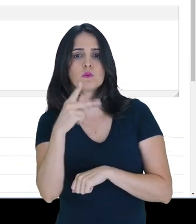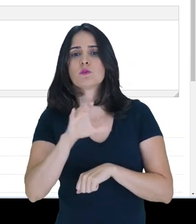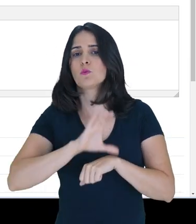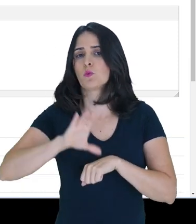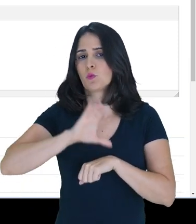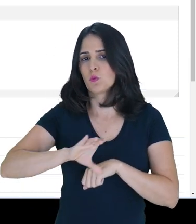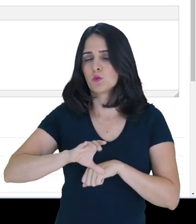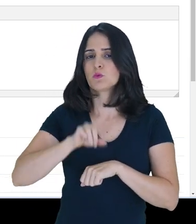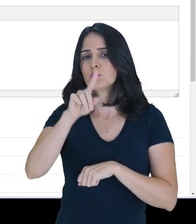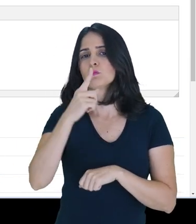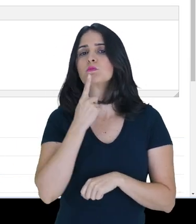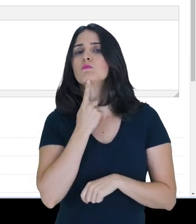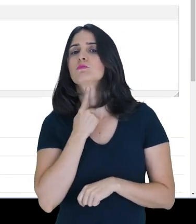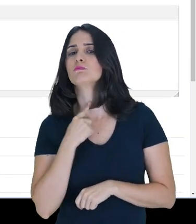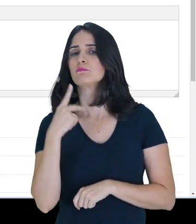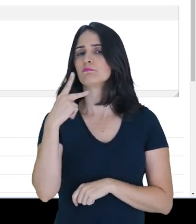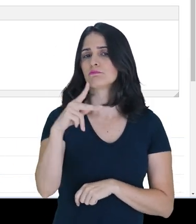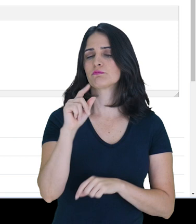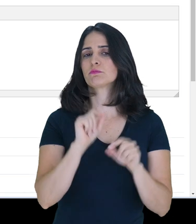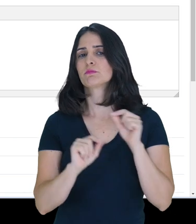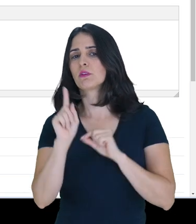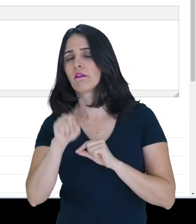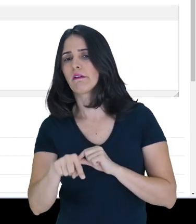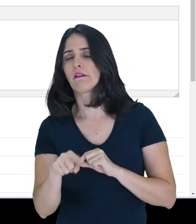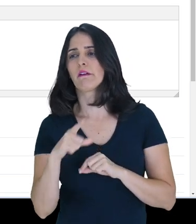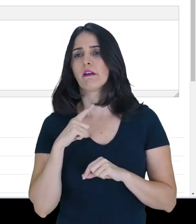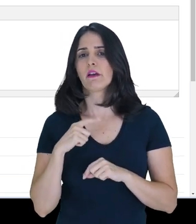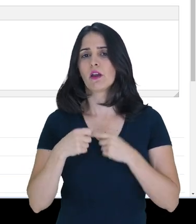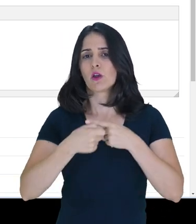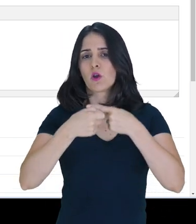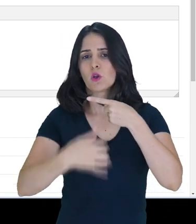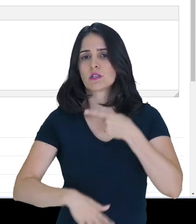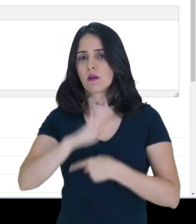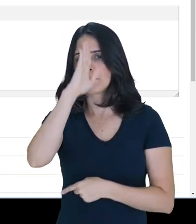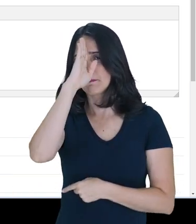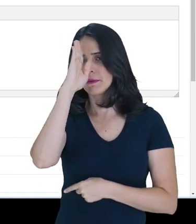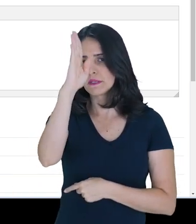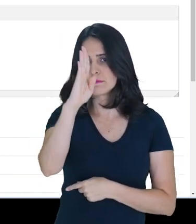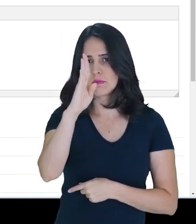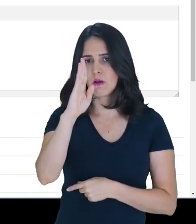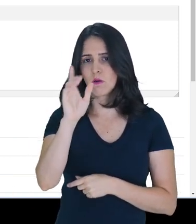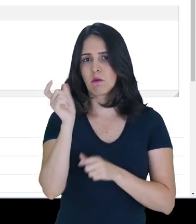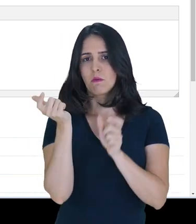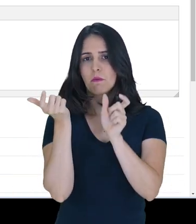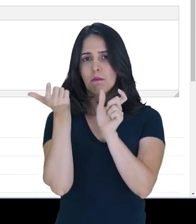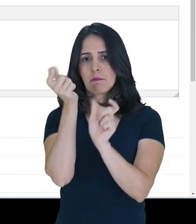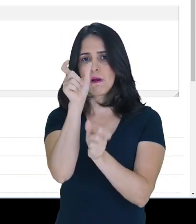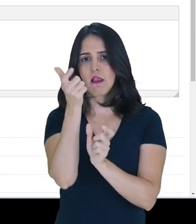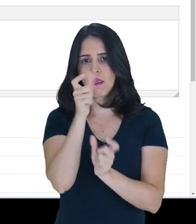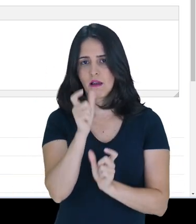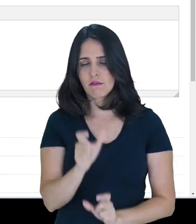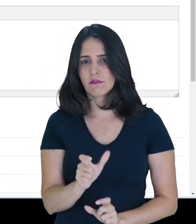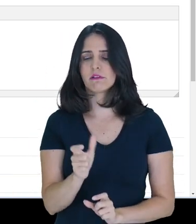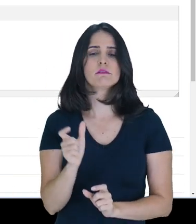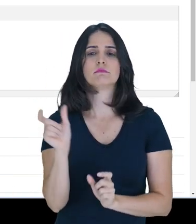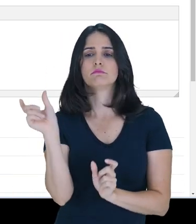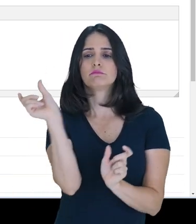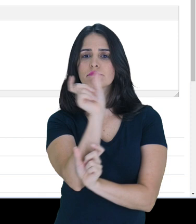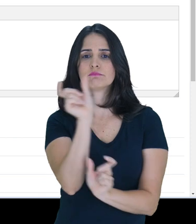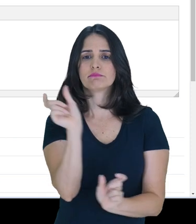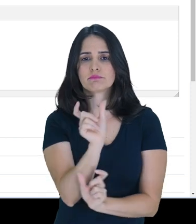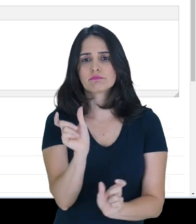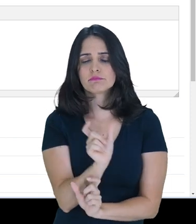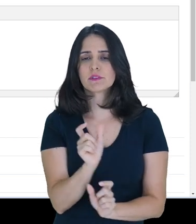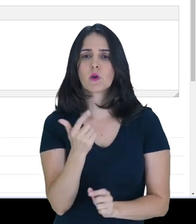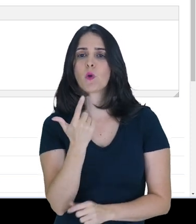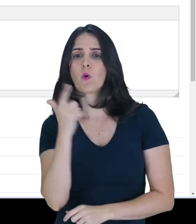no seu curso você quiser então ter um glossário principal no qual você vai importar os